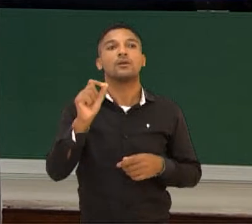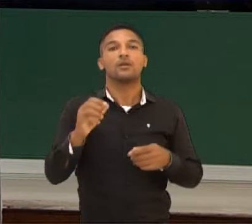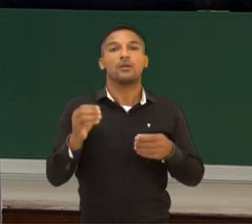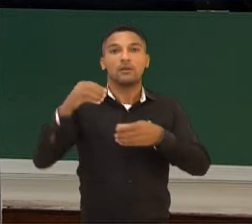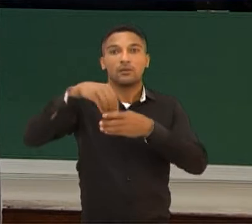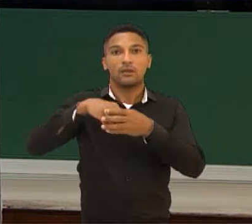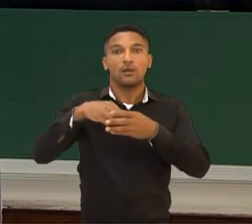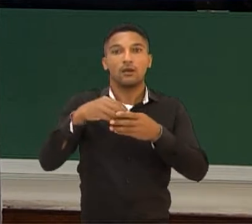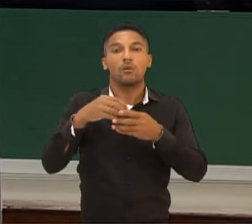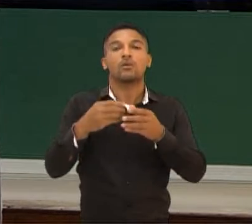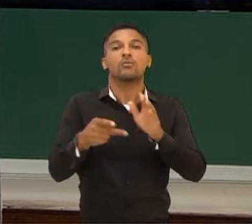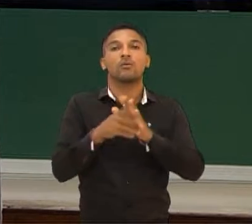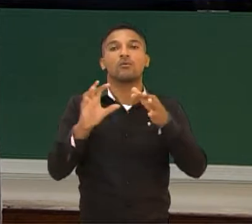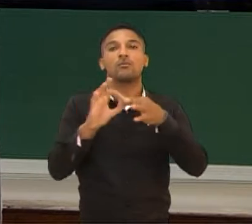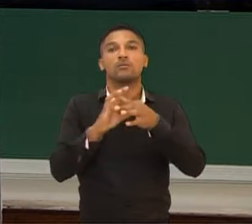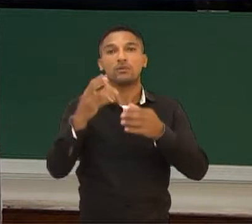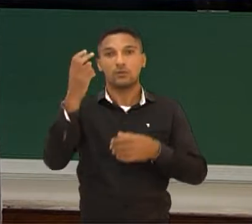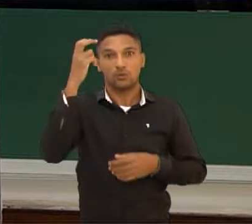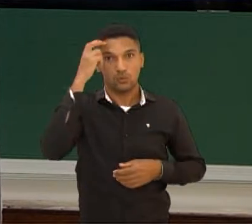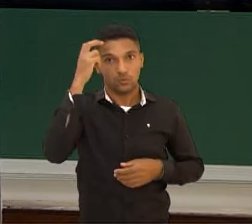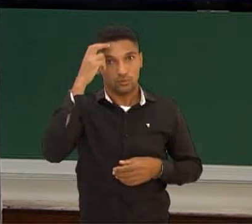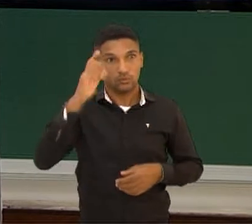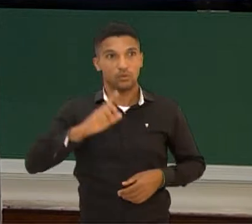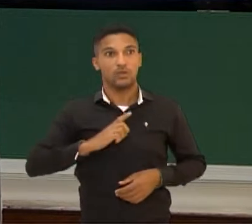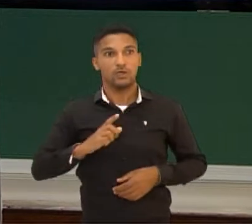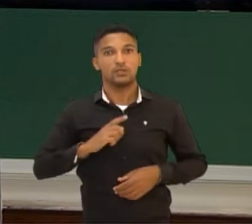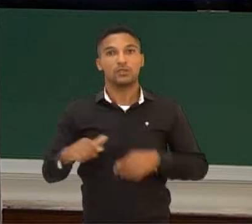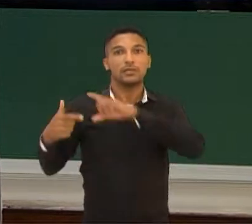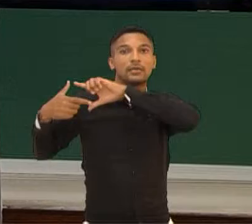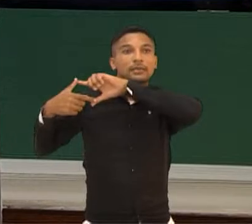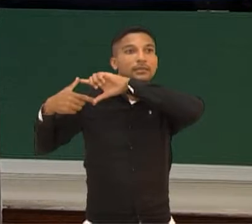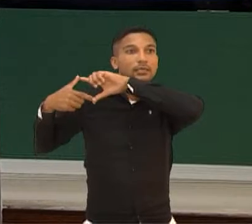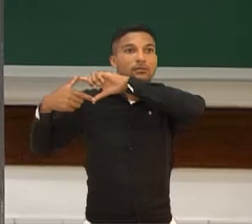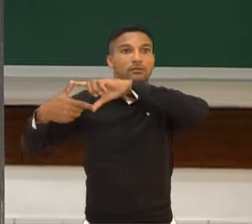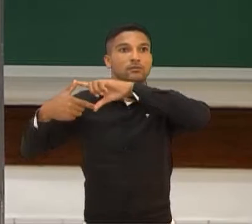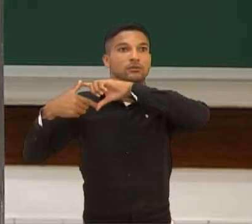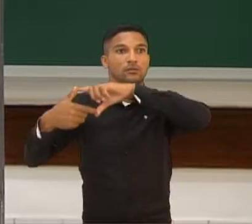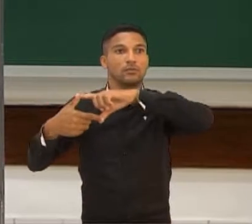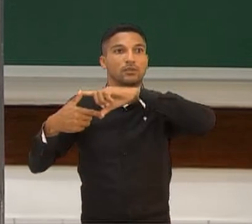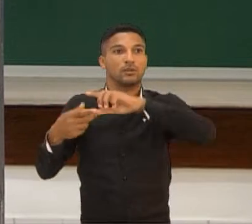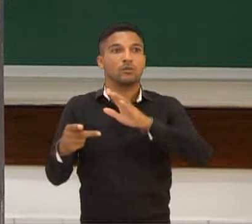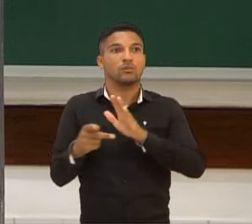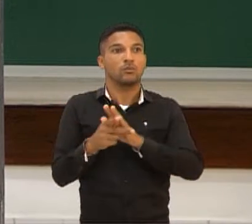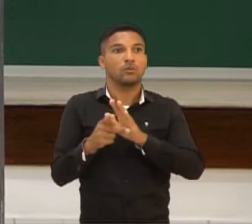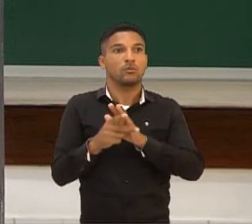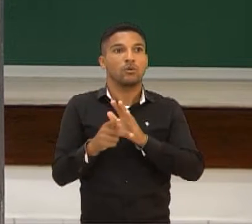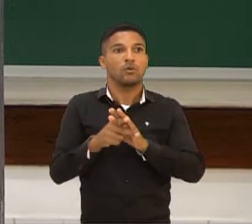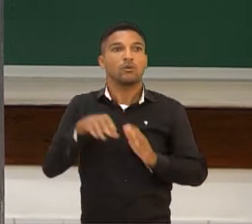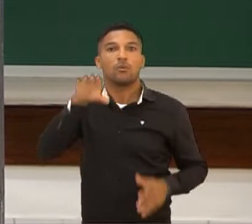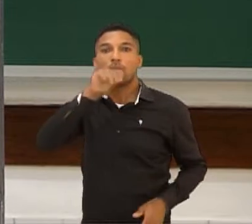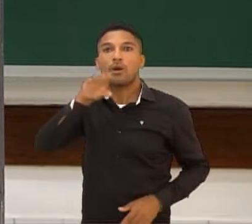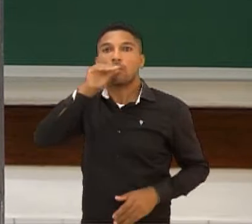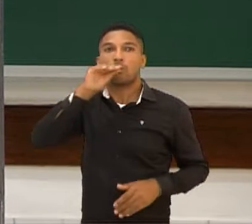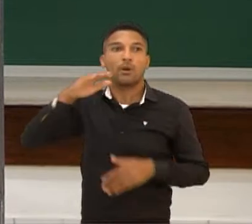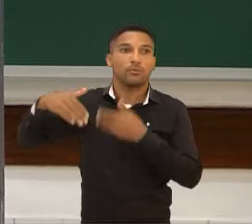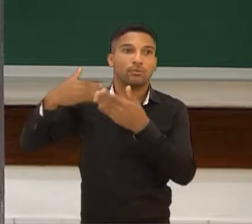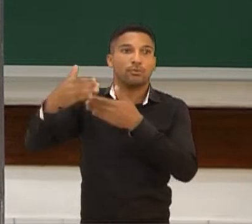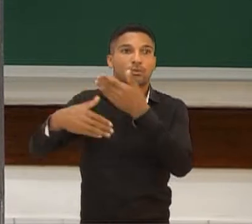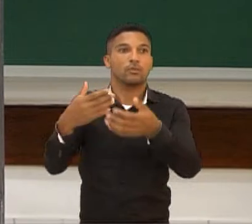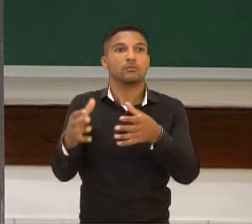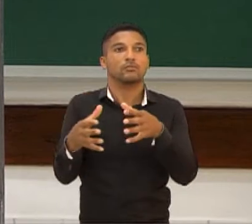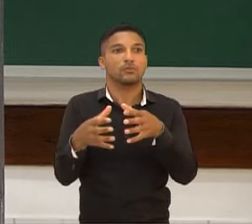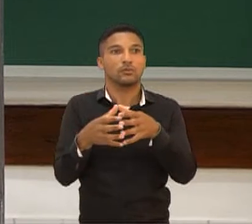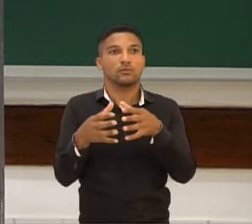do Império do Mali existia a tradição oral dos griots. Os griots, eles passavam a sua tradição,